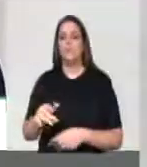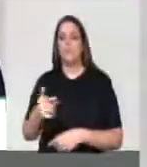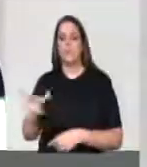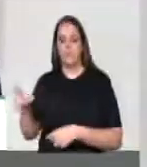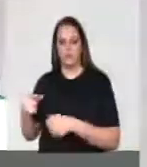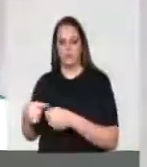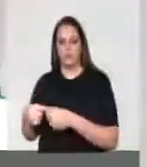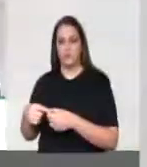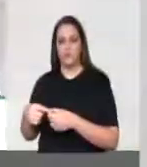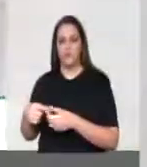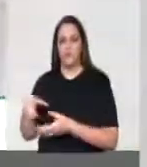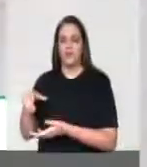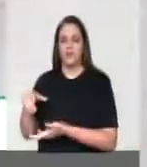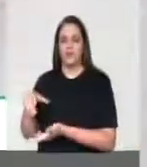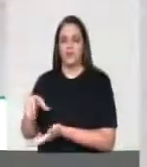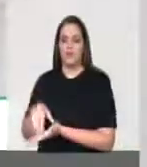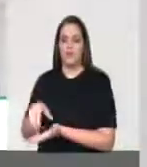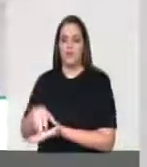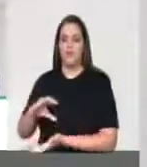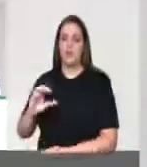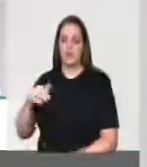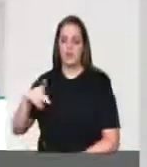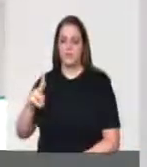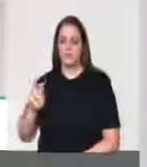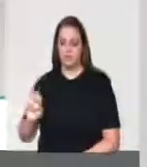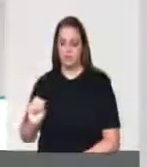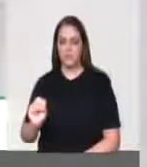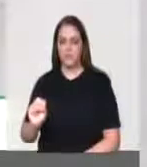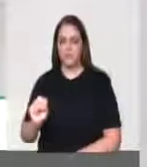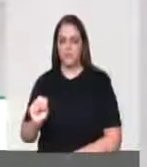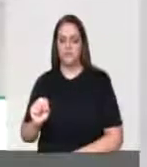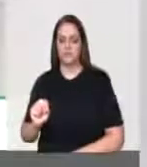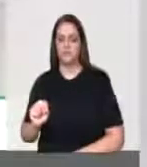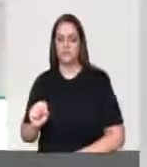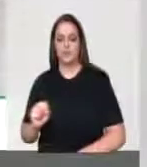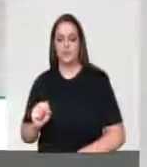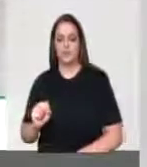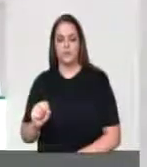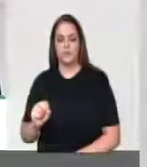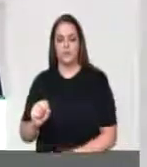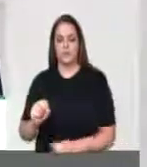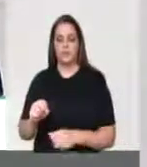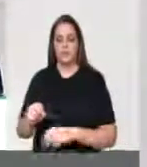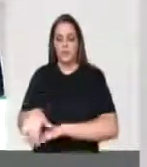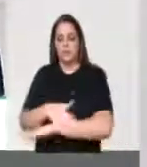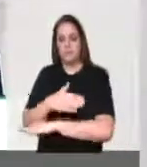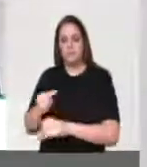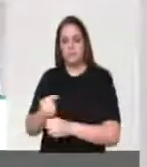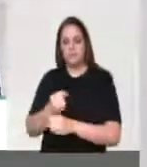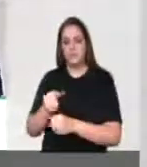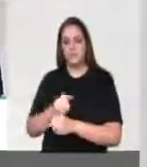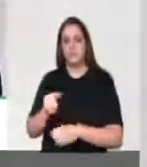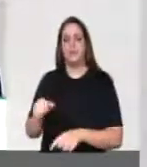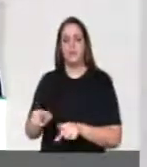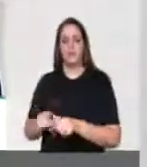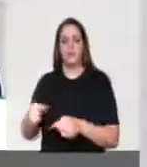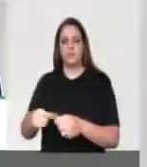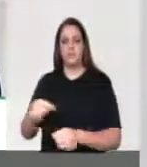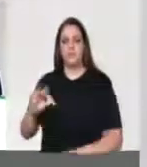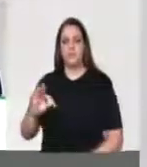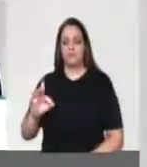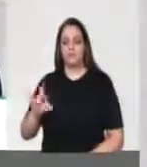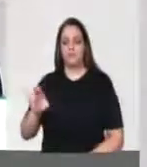das universidades mais importantes do Paraná e do Brasil, como também na pavimentação e no desenvolvimento de Teixeira Soares.